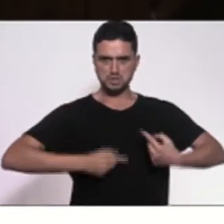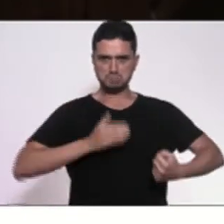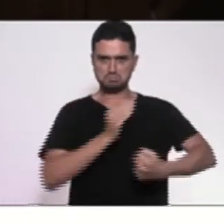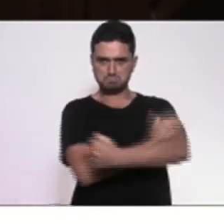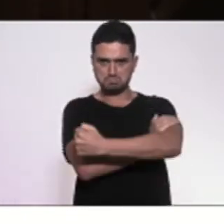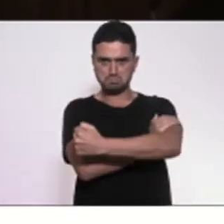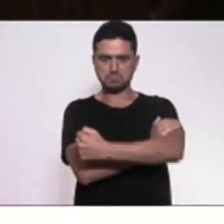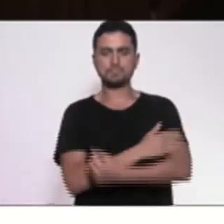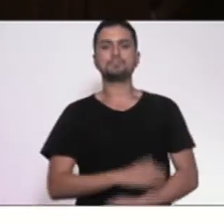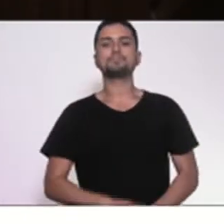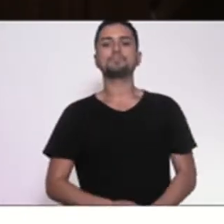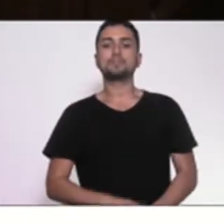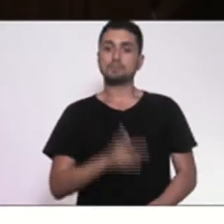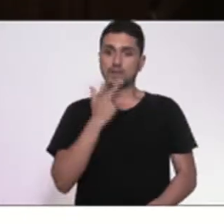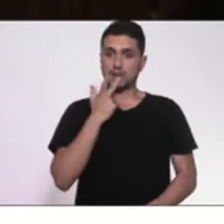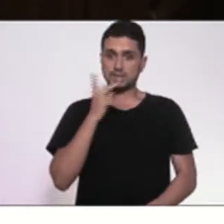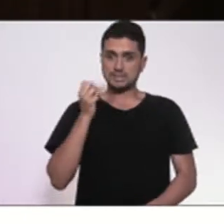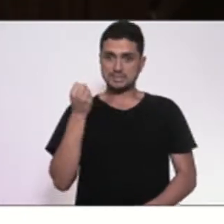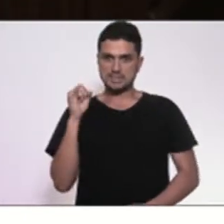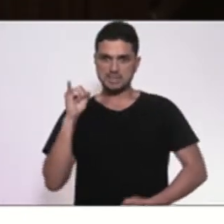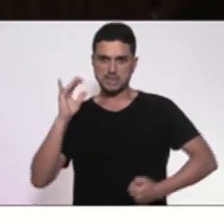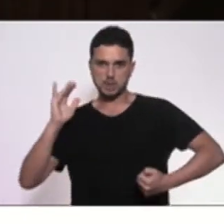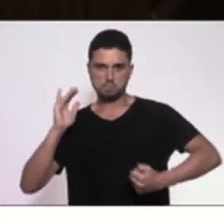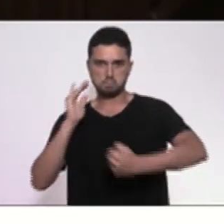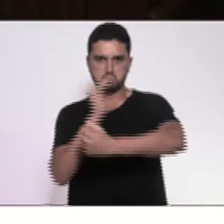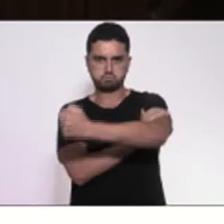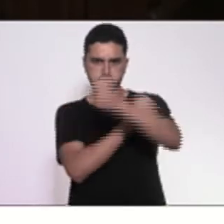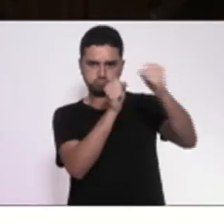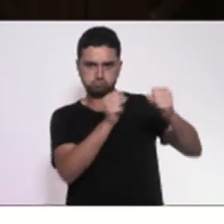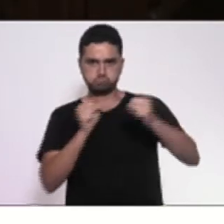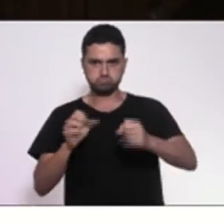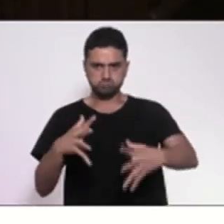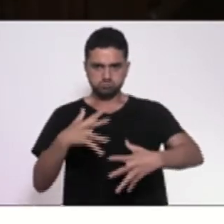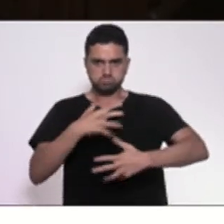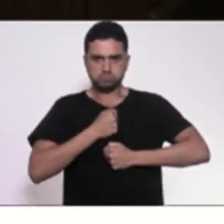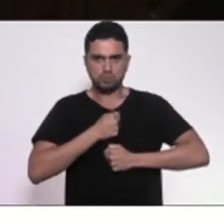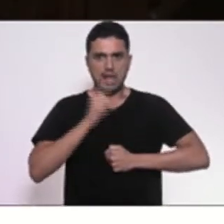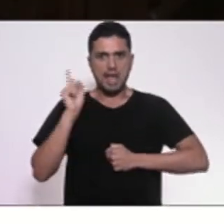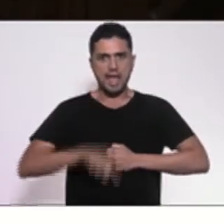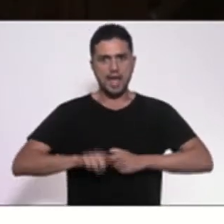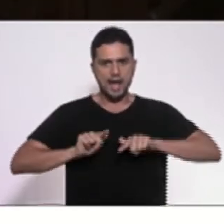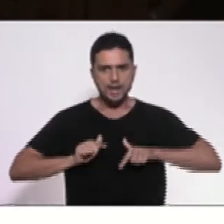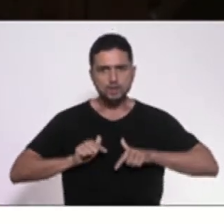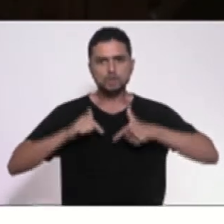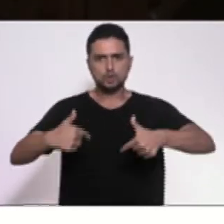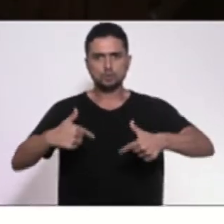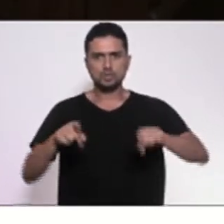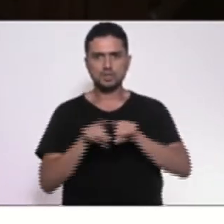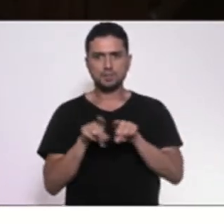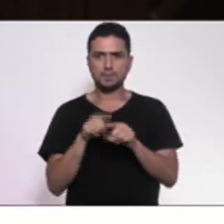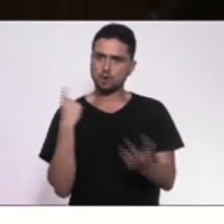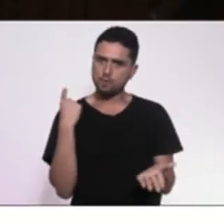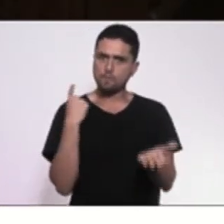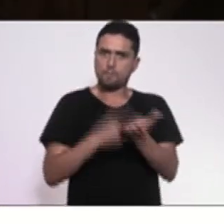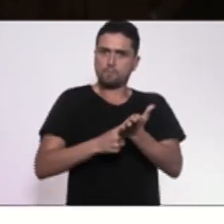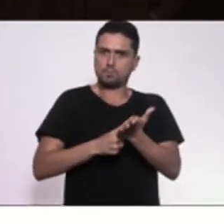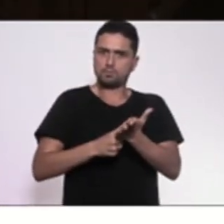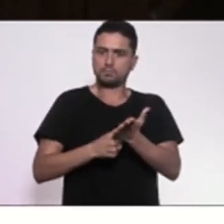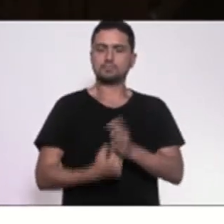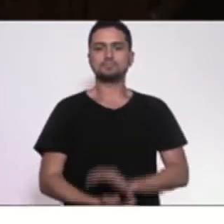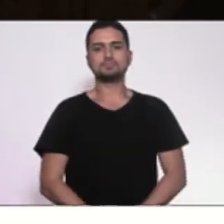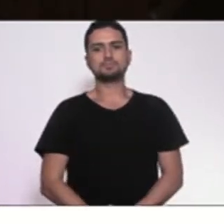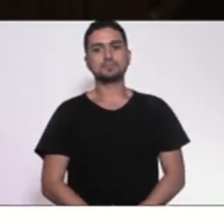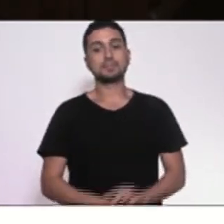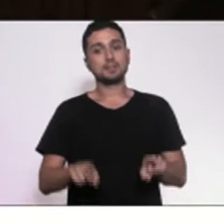orgulho. Empoderamento, para mim, é ter atitude, é ter compromisso. Salve, Leci Brandão. Trazer também a